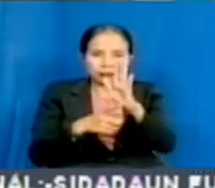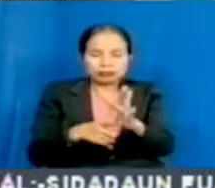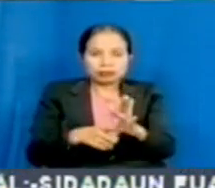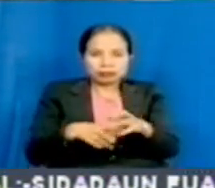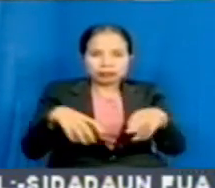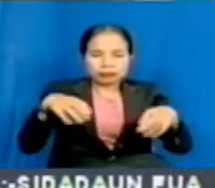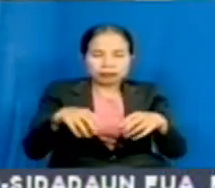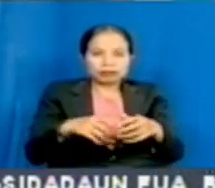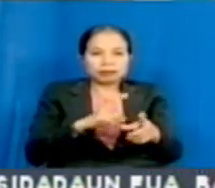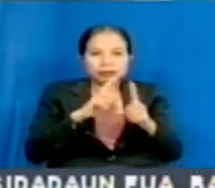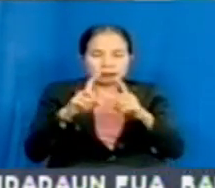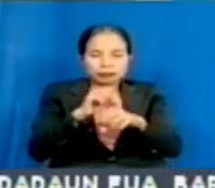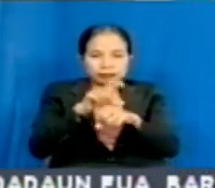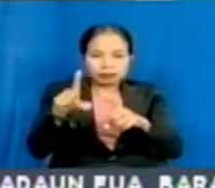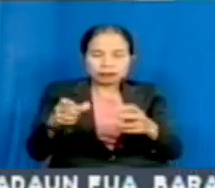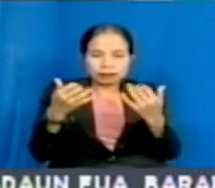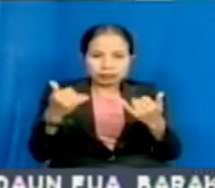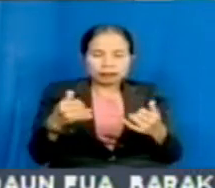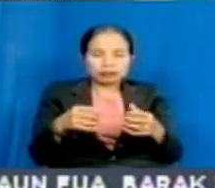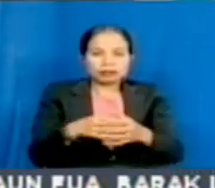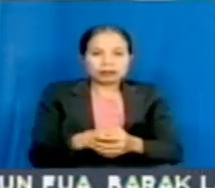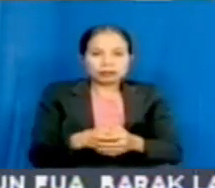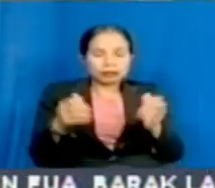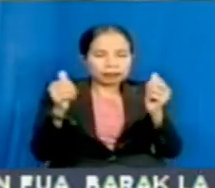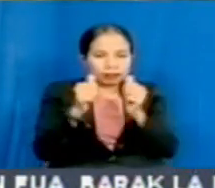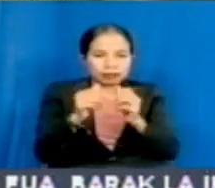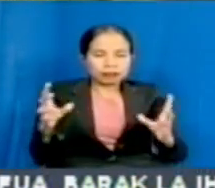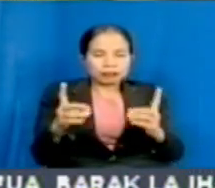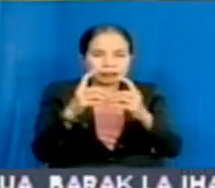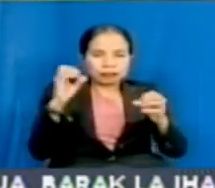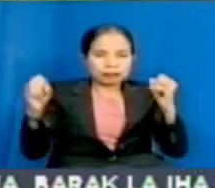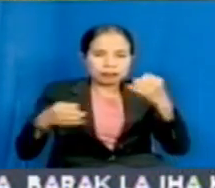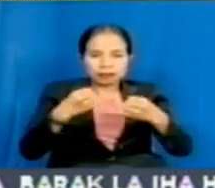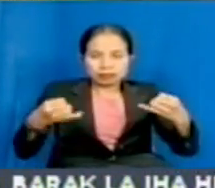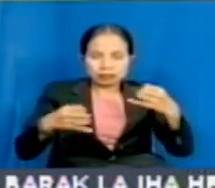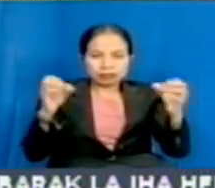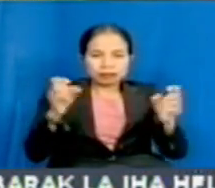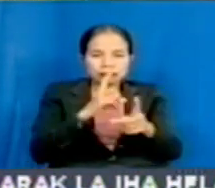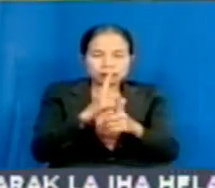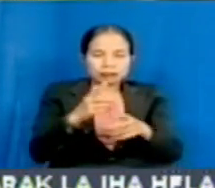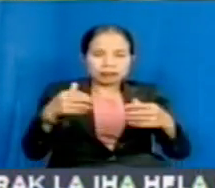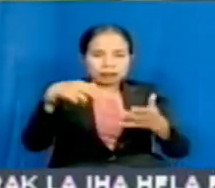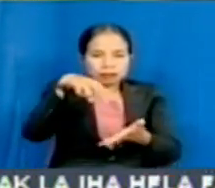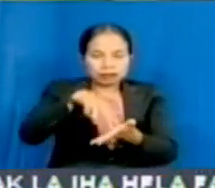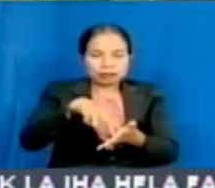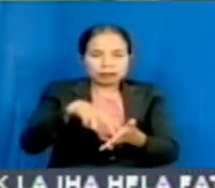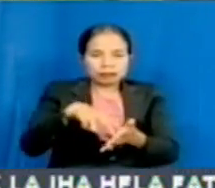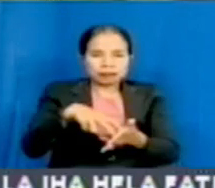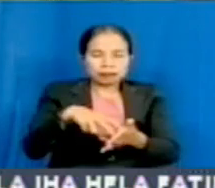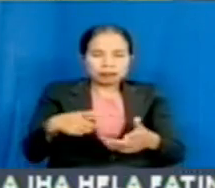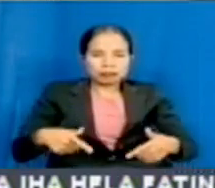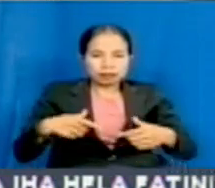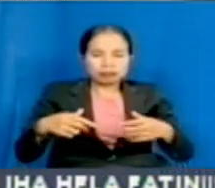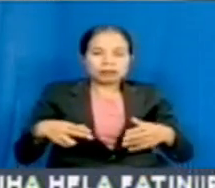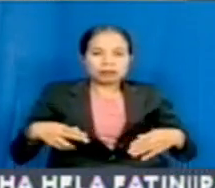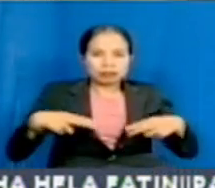criatividade, crítica social, nem berraço sino, no amuto contra injustiça social, e a existência a vida humana e